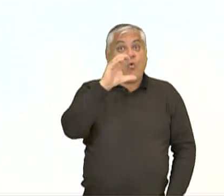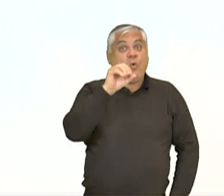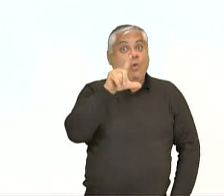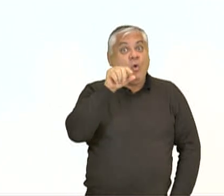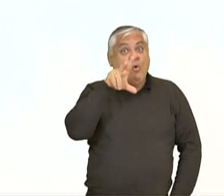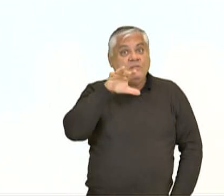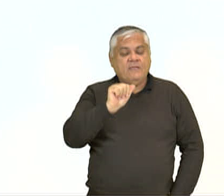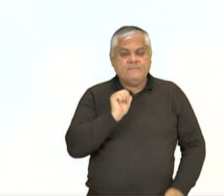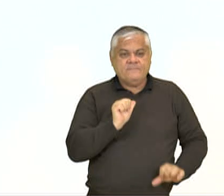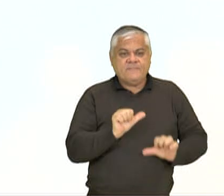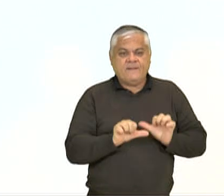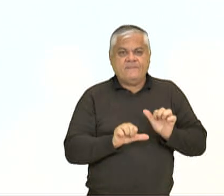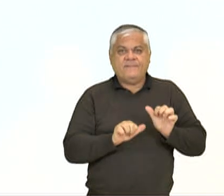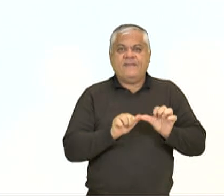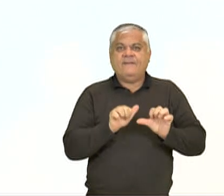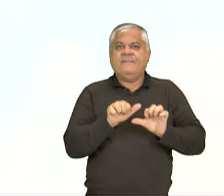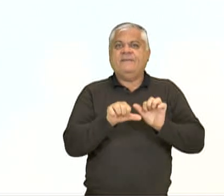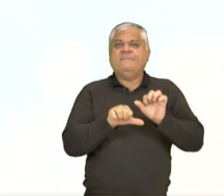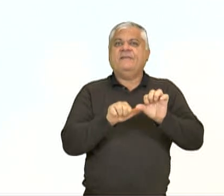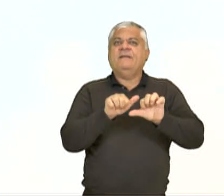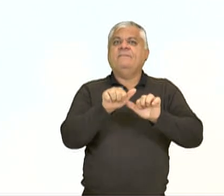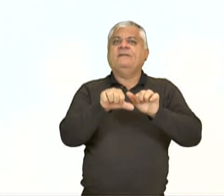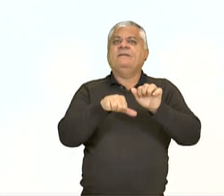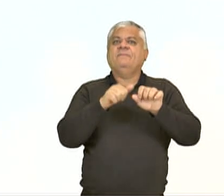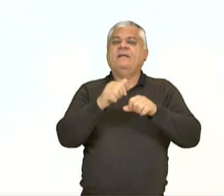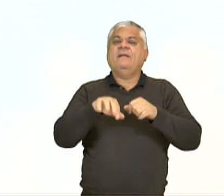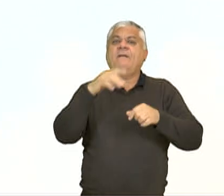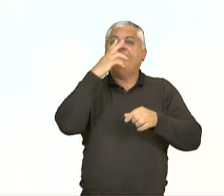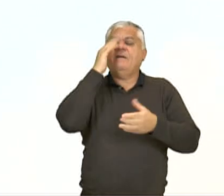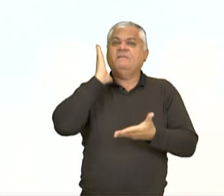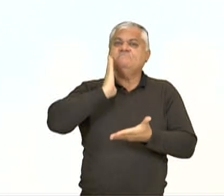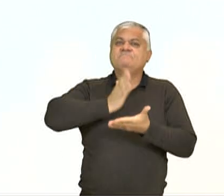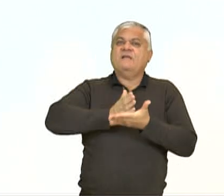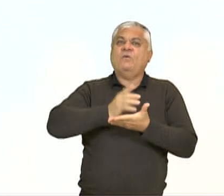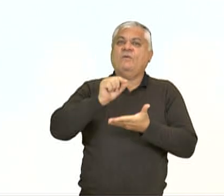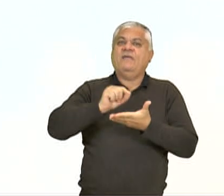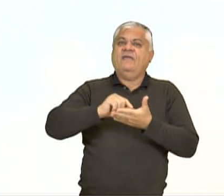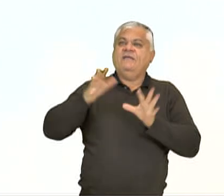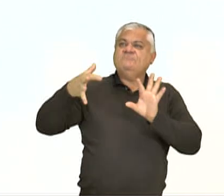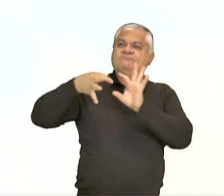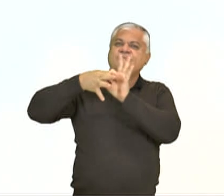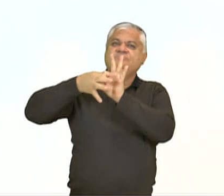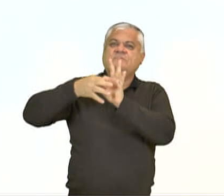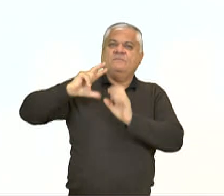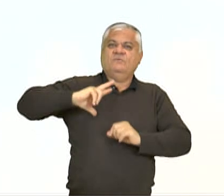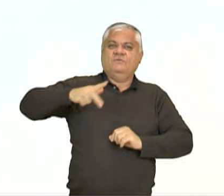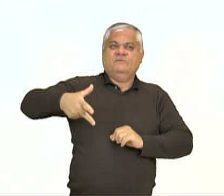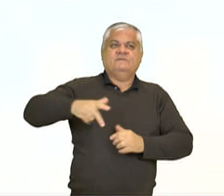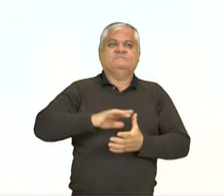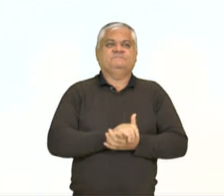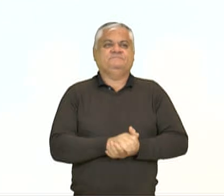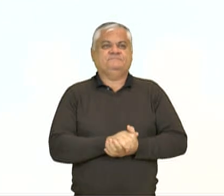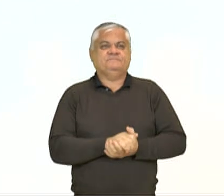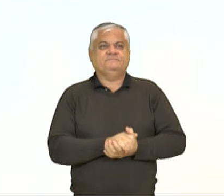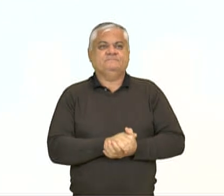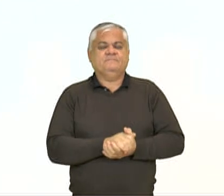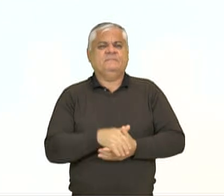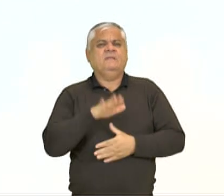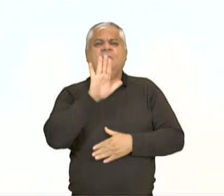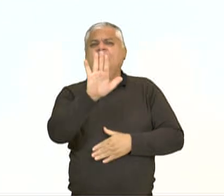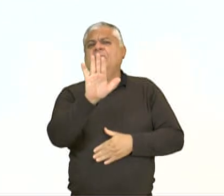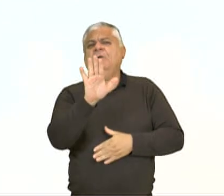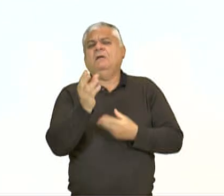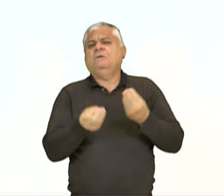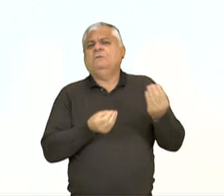se transformando em parte do que é o Reino de Portugal. Mas e